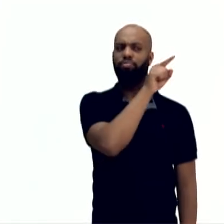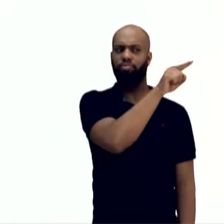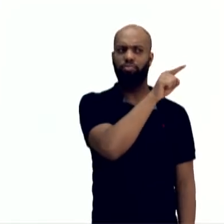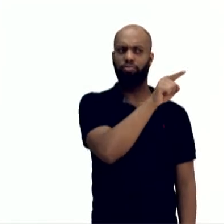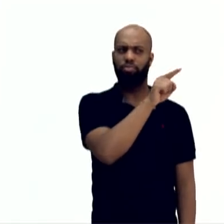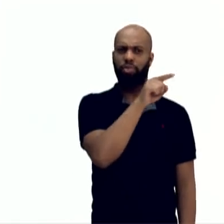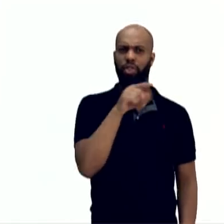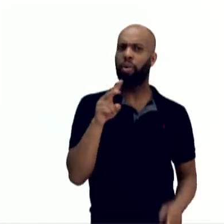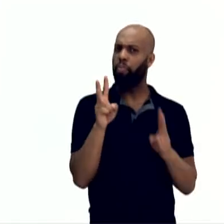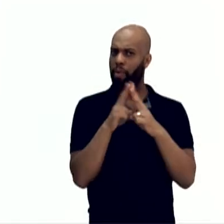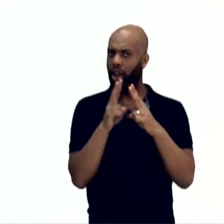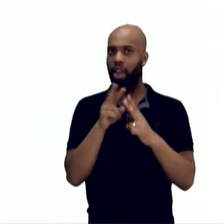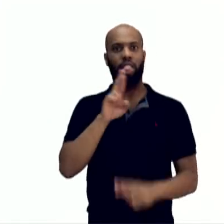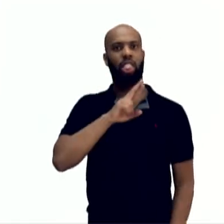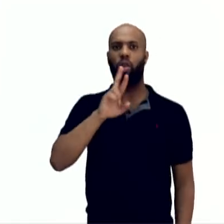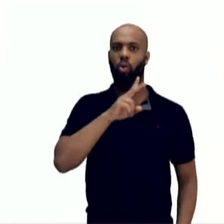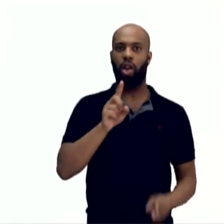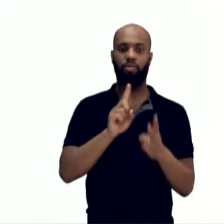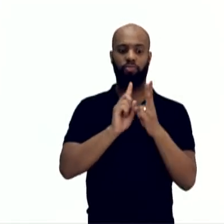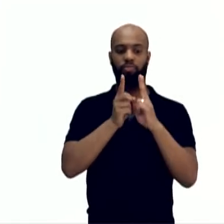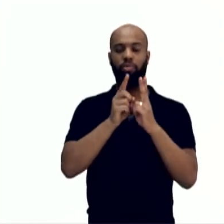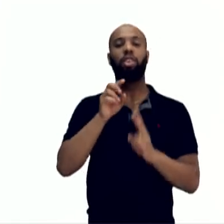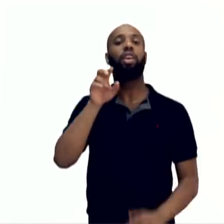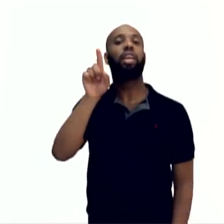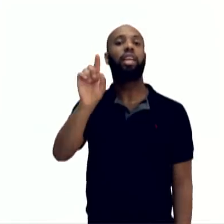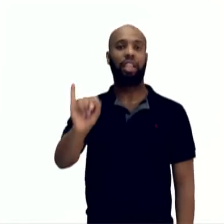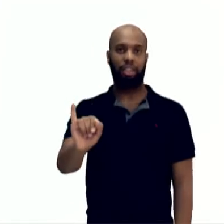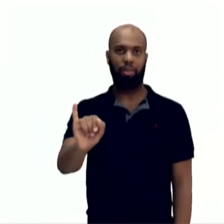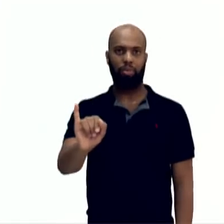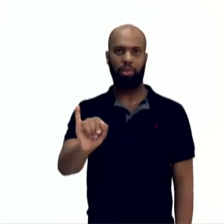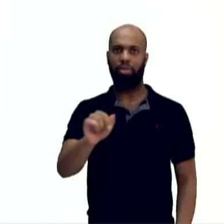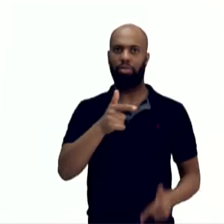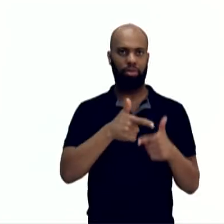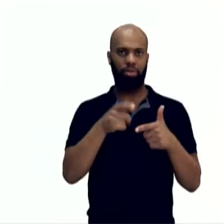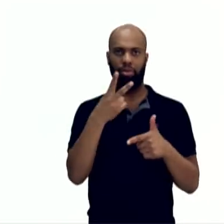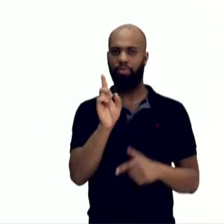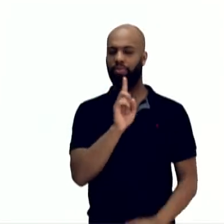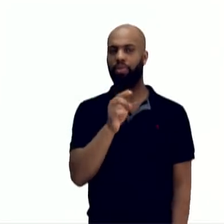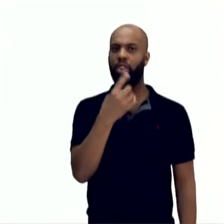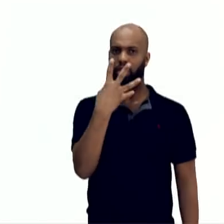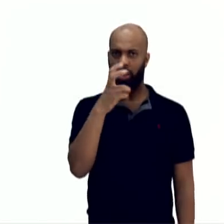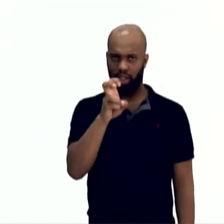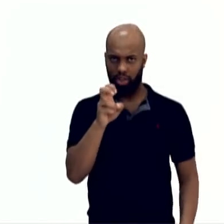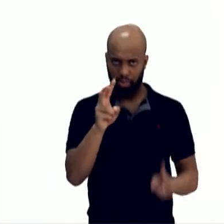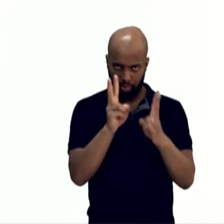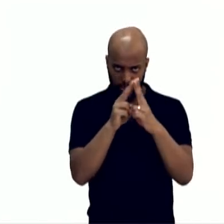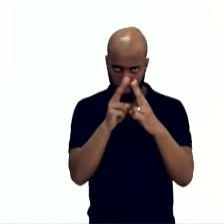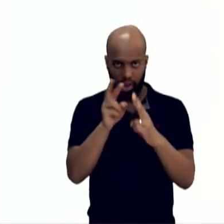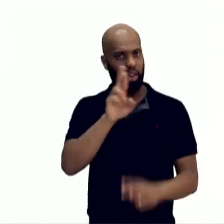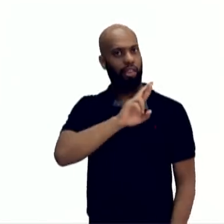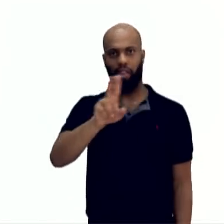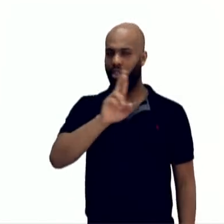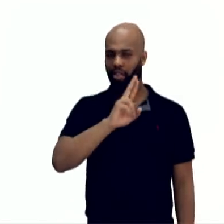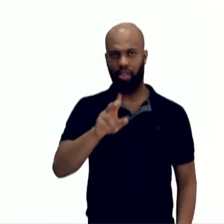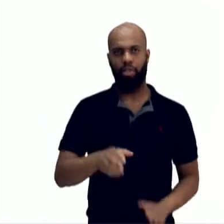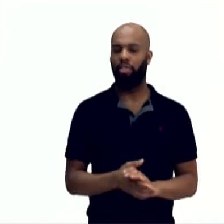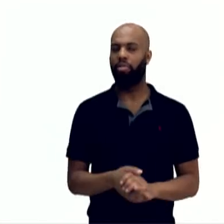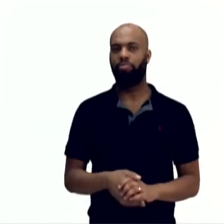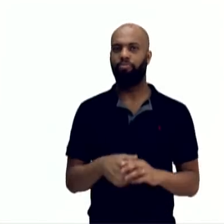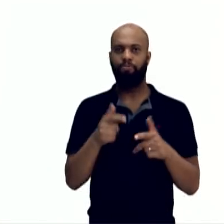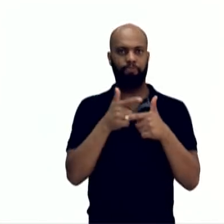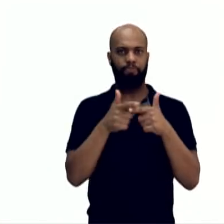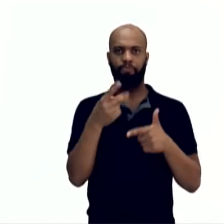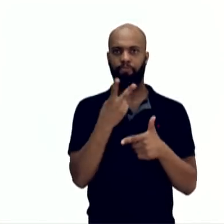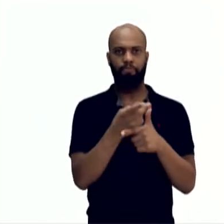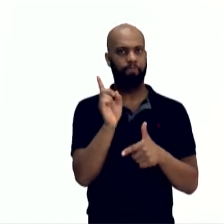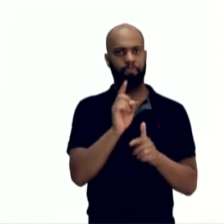27 é par? Não é par. Se não é par, não dá por 2. 45 é par? Não é par. Então, não dá por